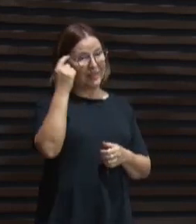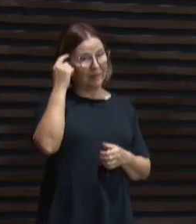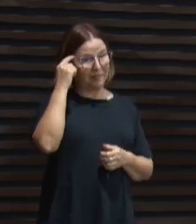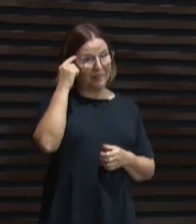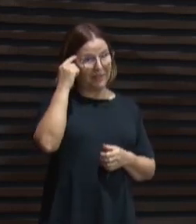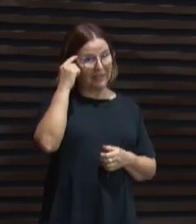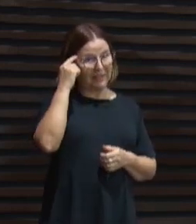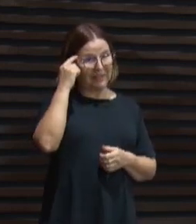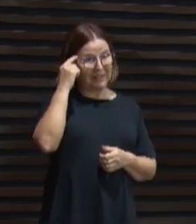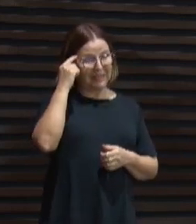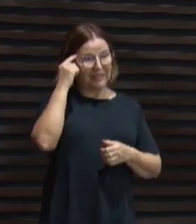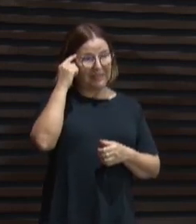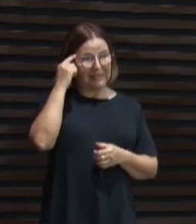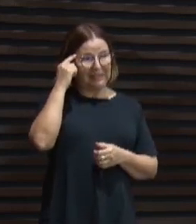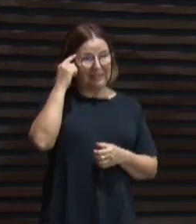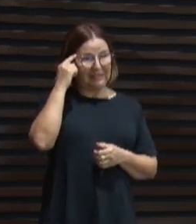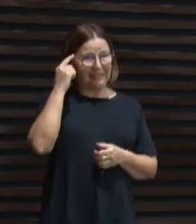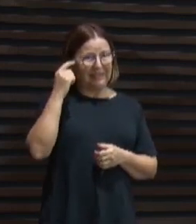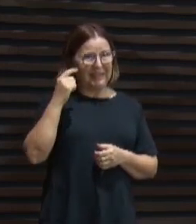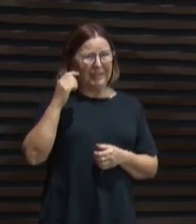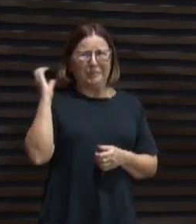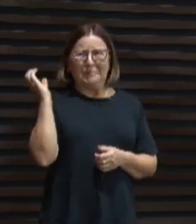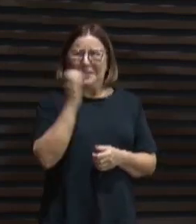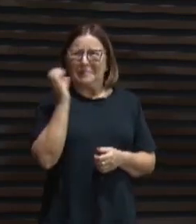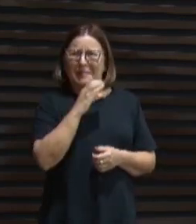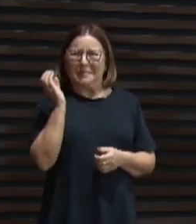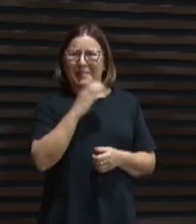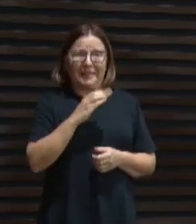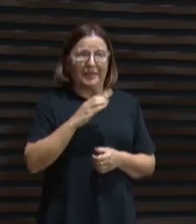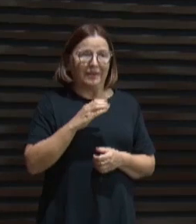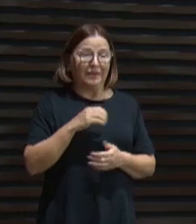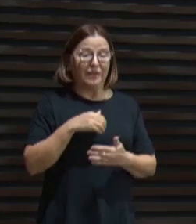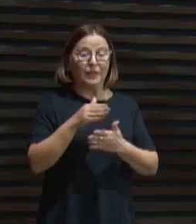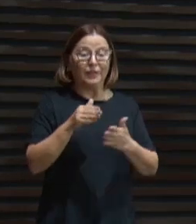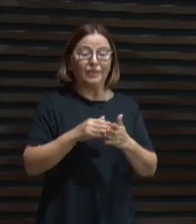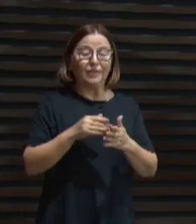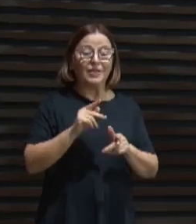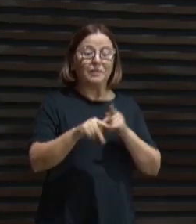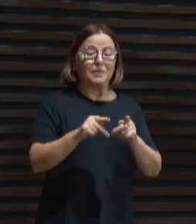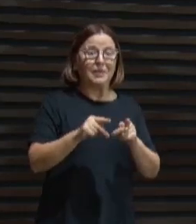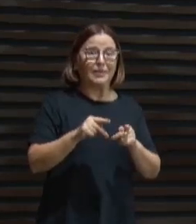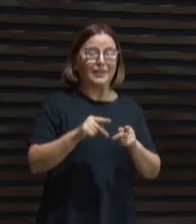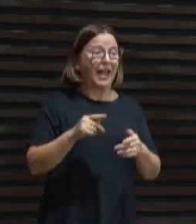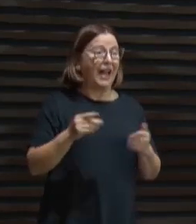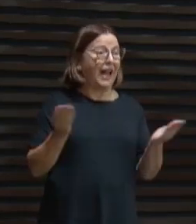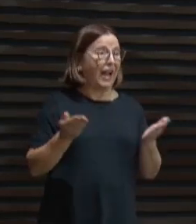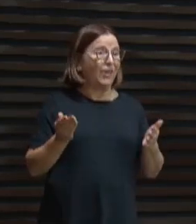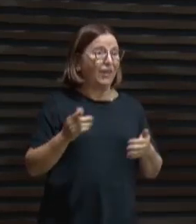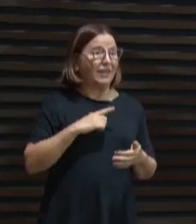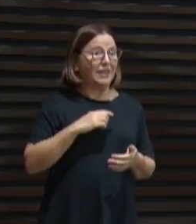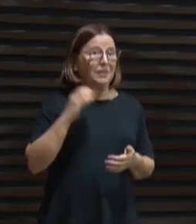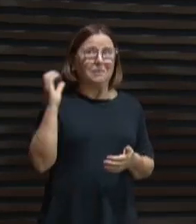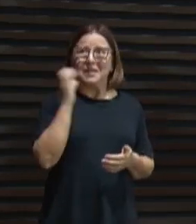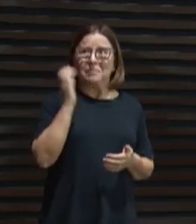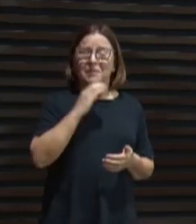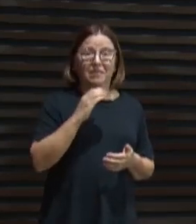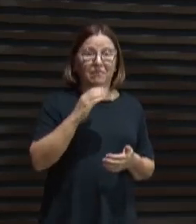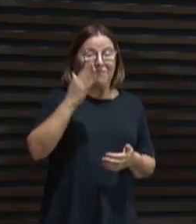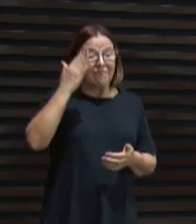alma, uma pressa, todo mundo está apressado, isso fez isso. A gente hoje não sabe